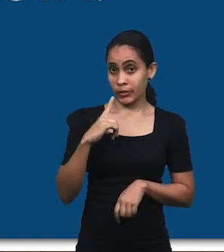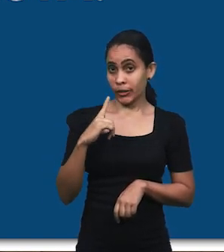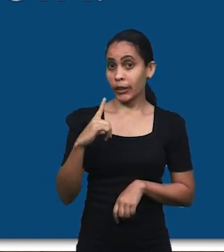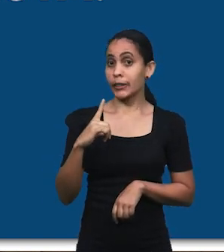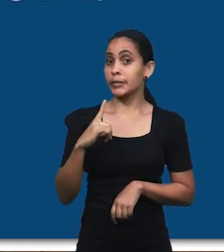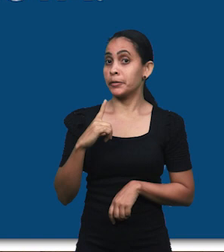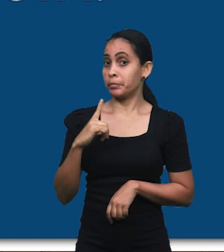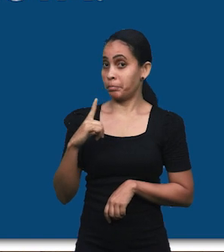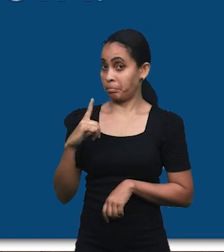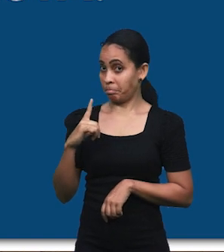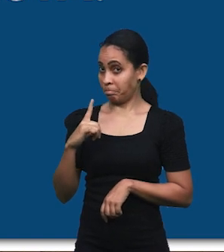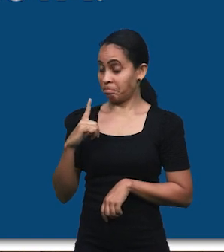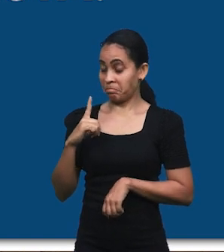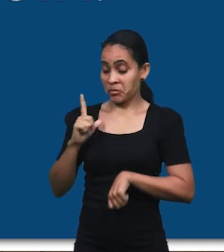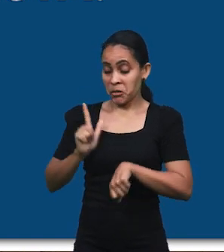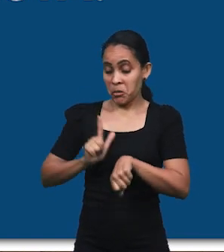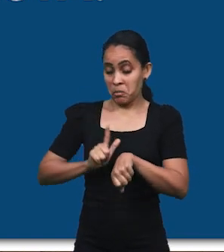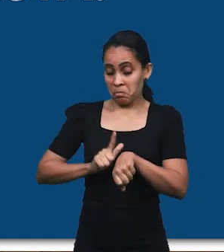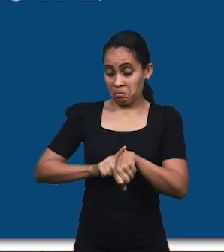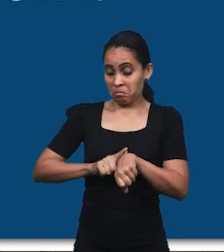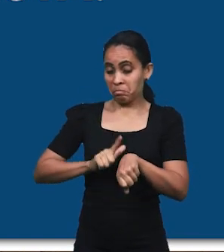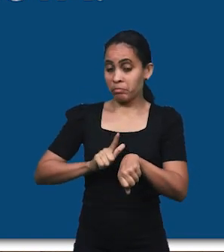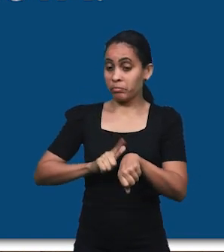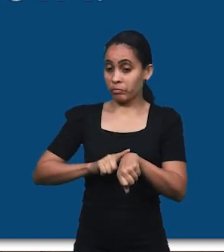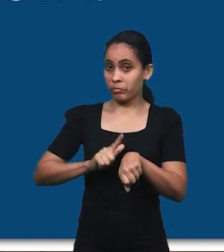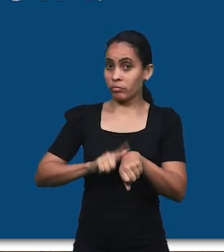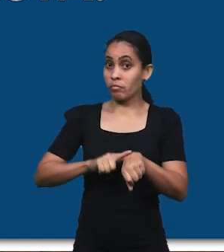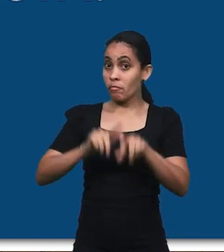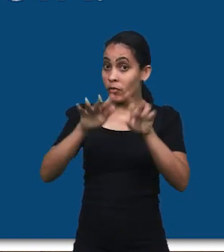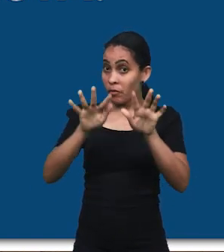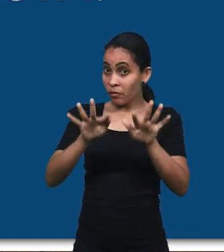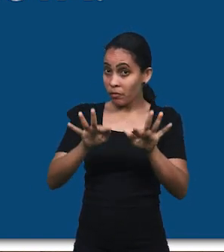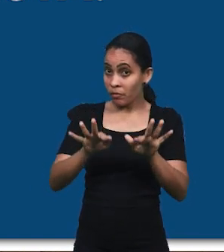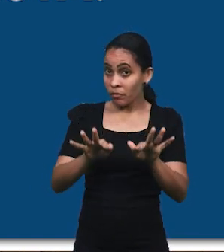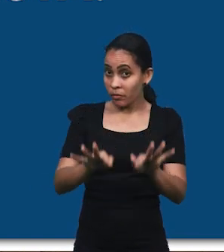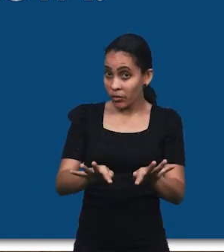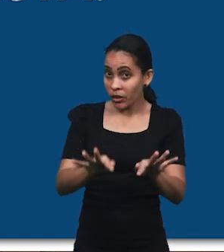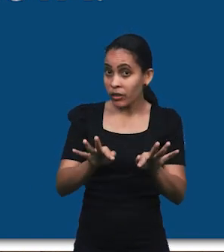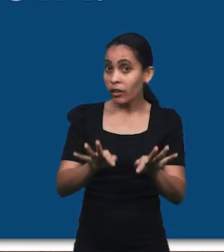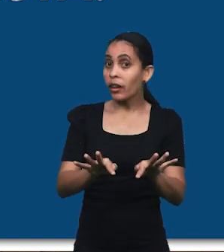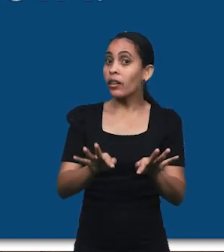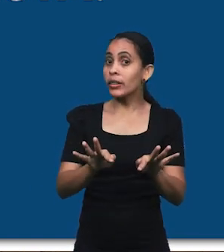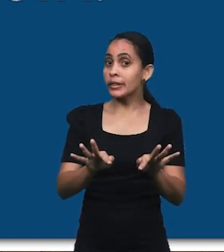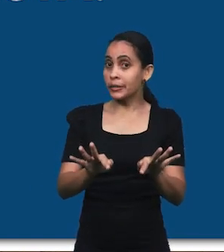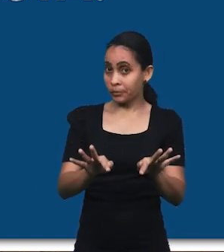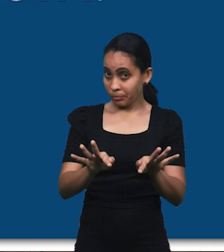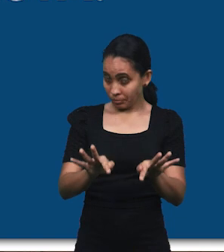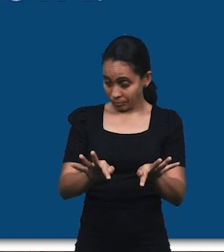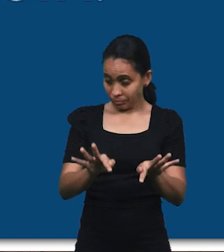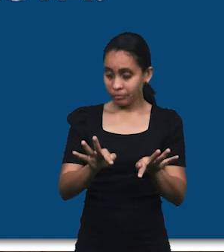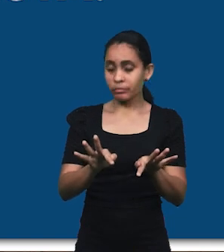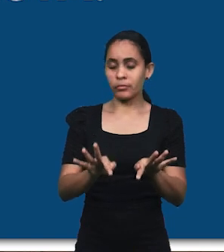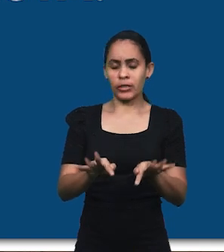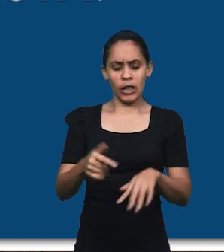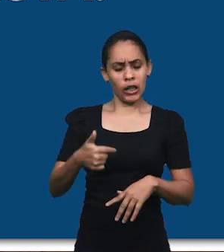hora em que a morte